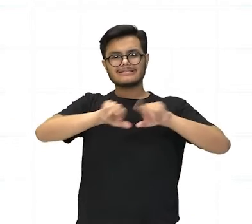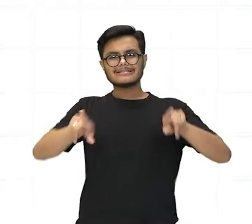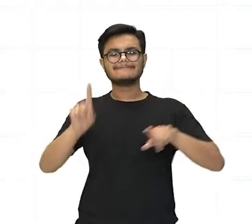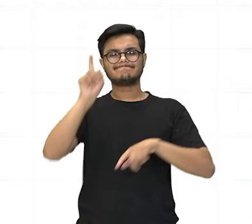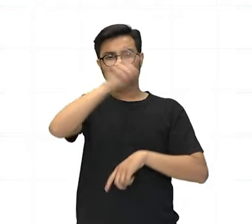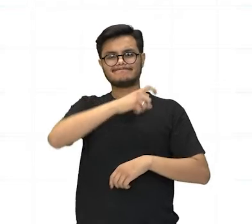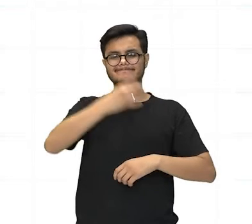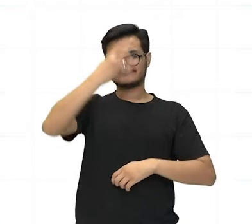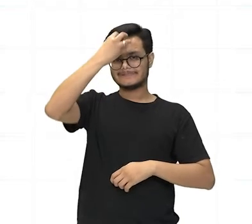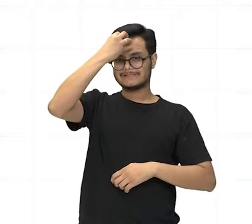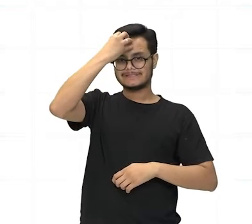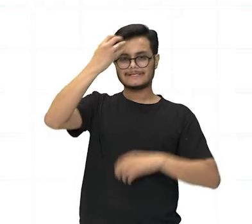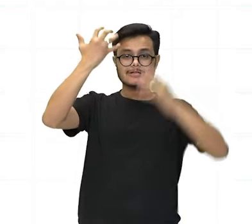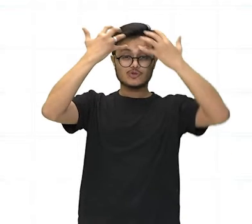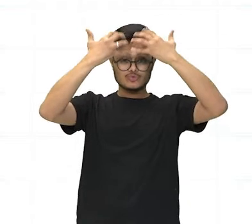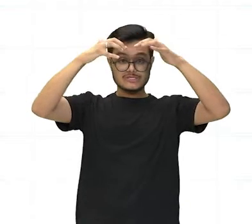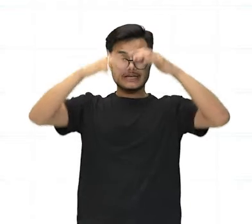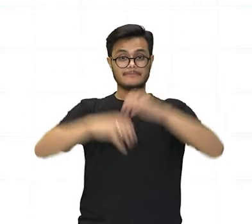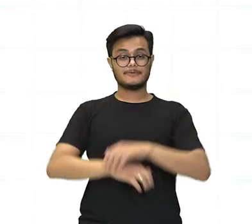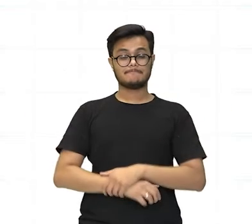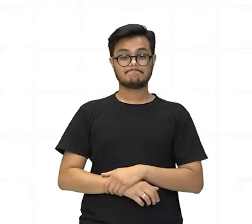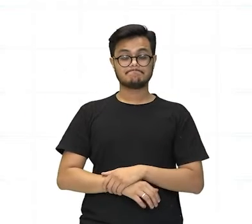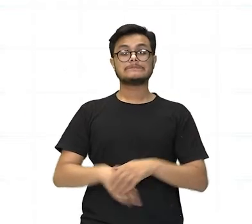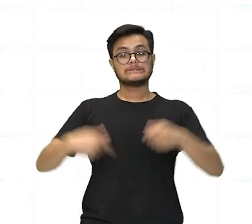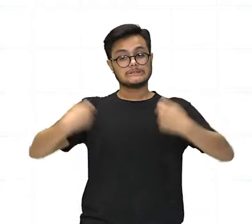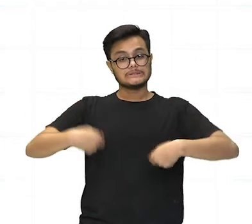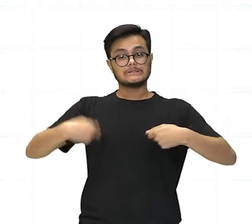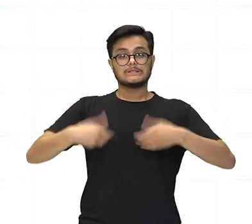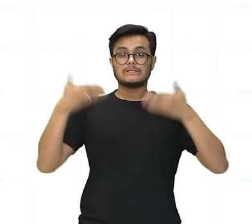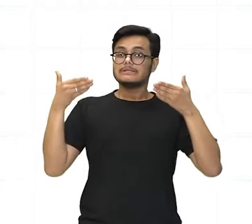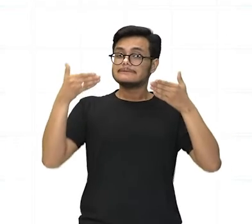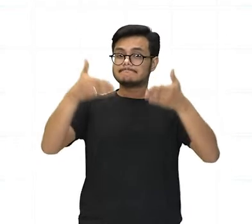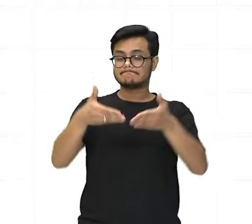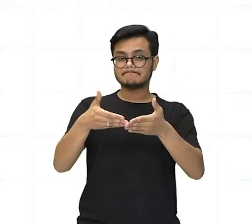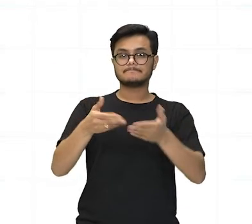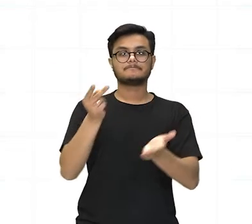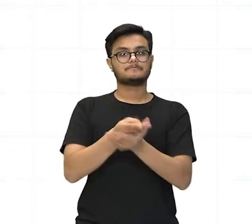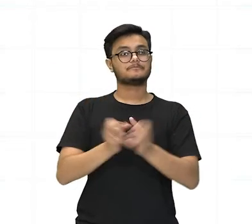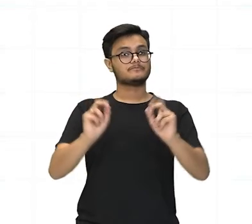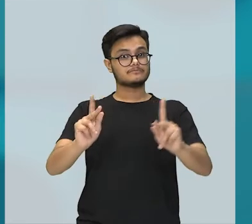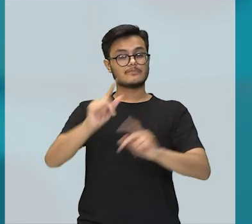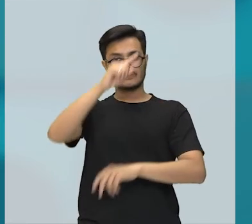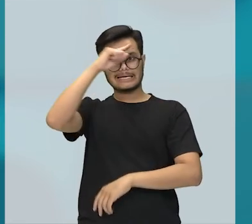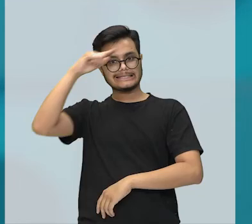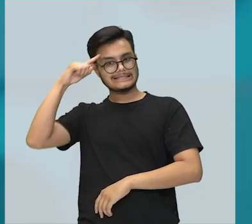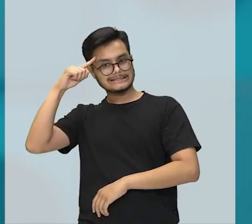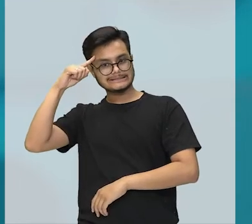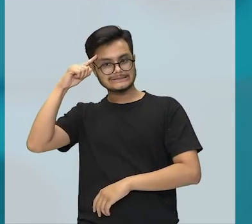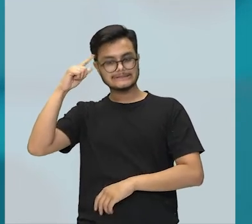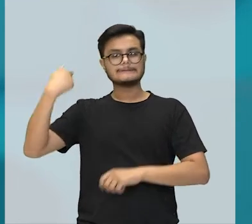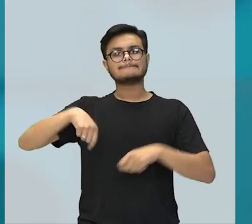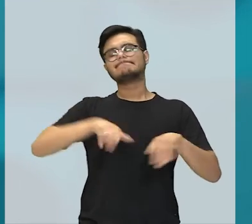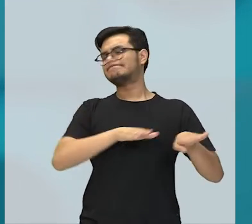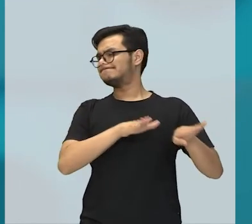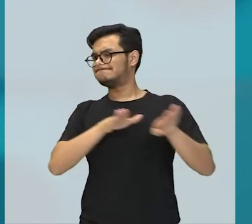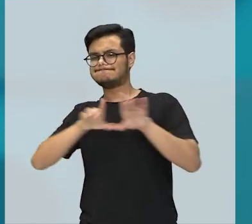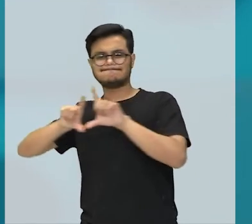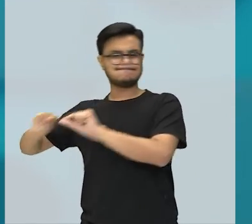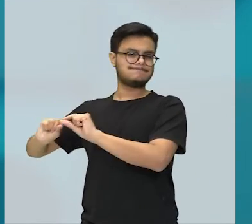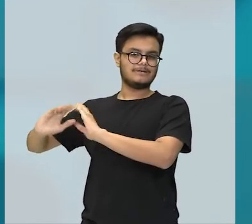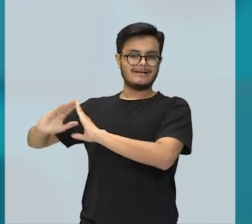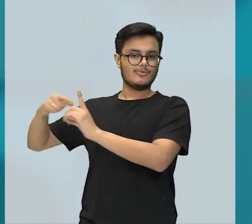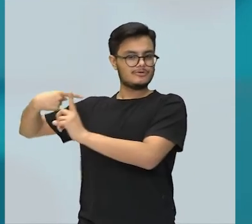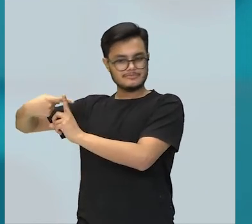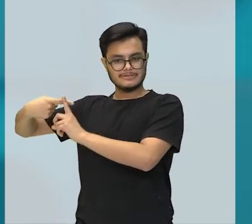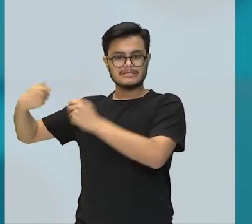complicações neurológicas. Então, observem aí. Foi um corte na cabeça, corre para o hospital. A gente